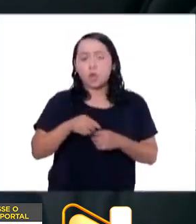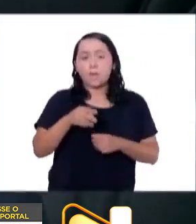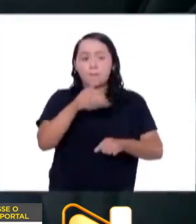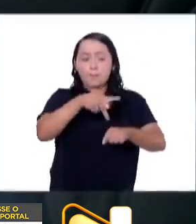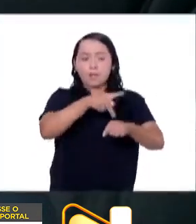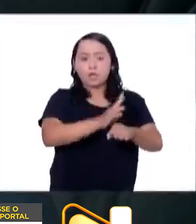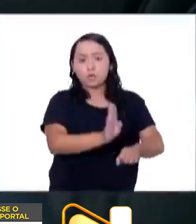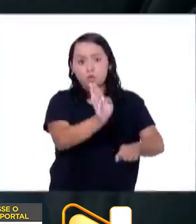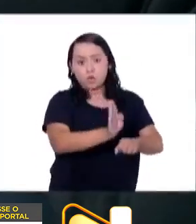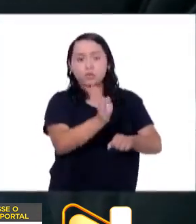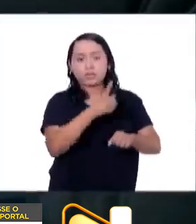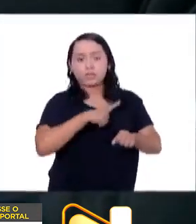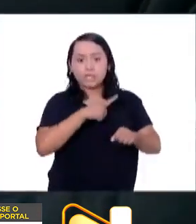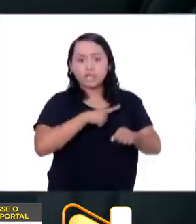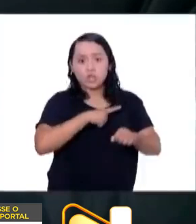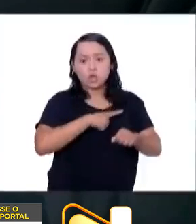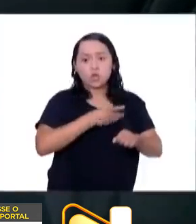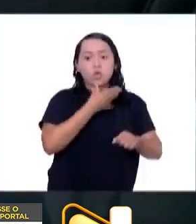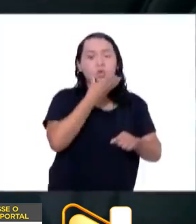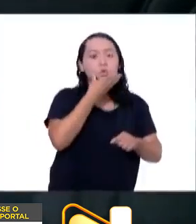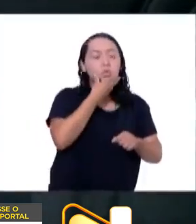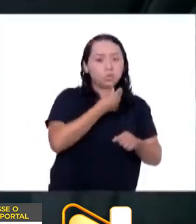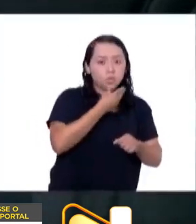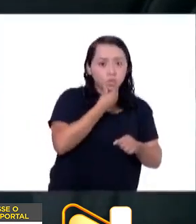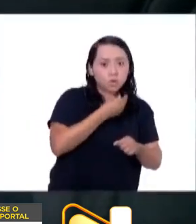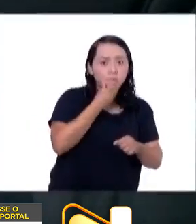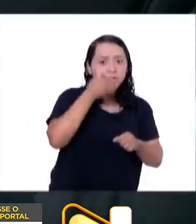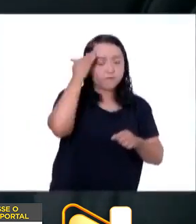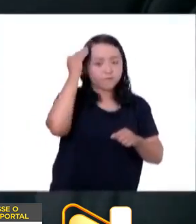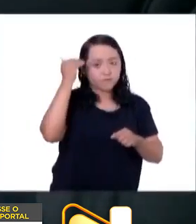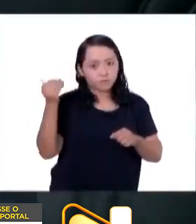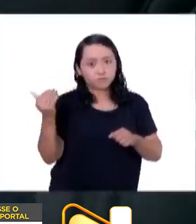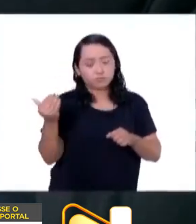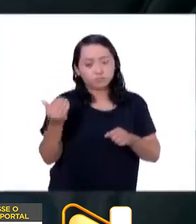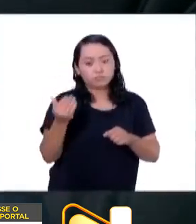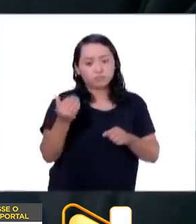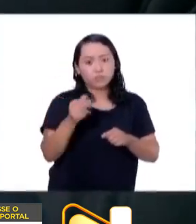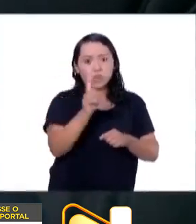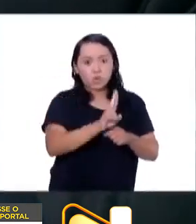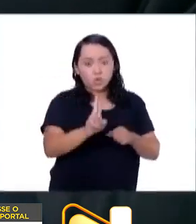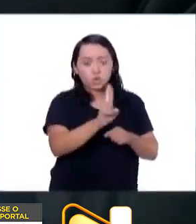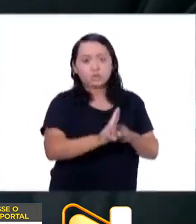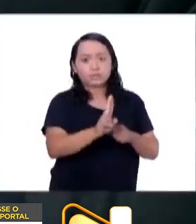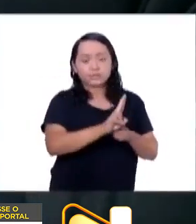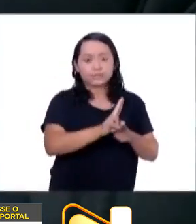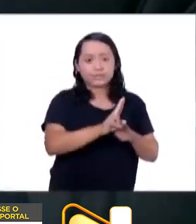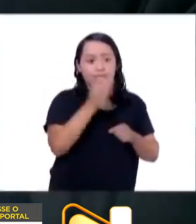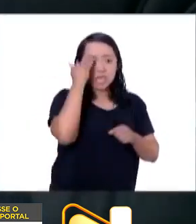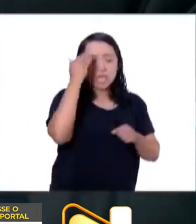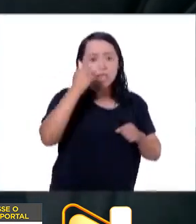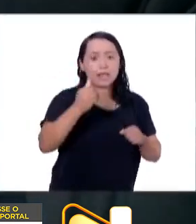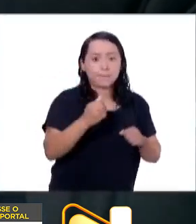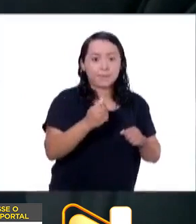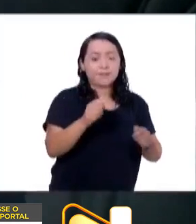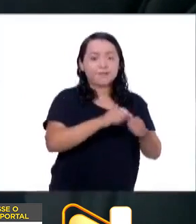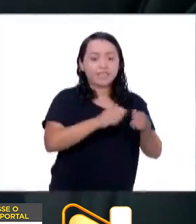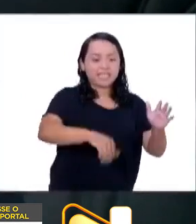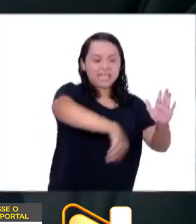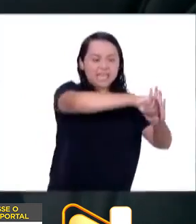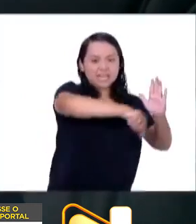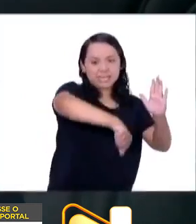Colômbia, existia um homem muito popular que usava a popularidade dele para cometer